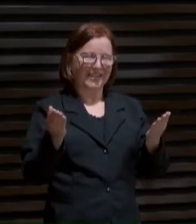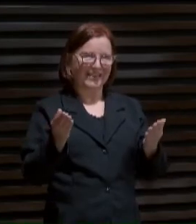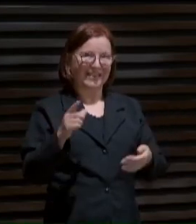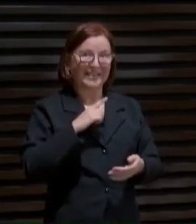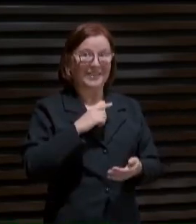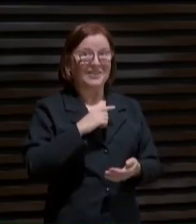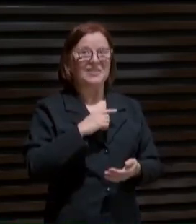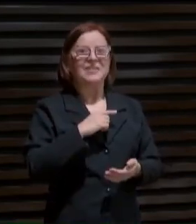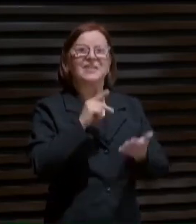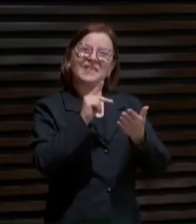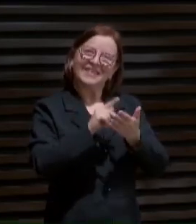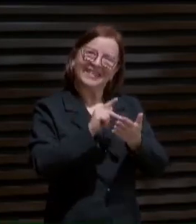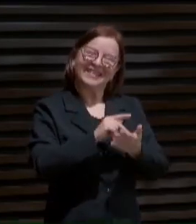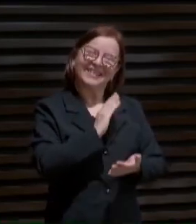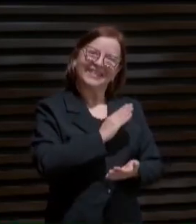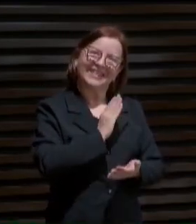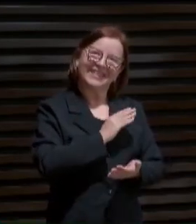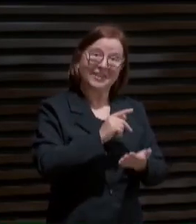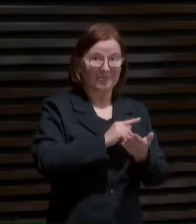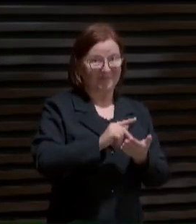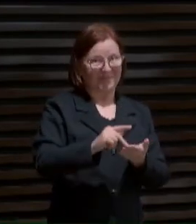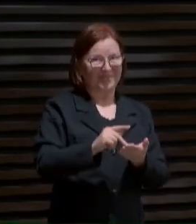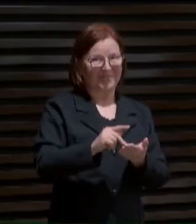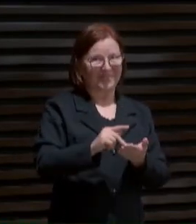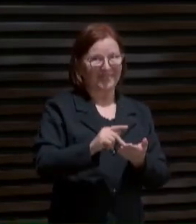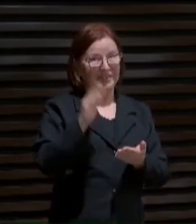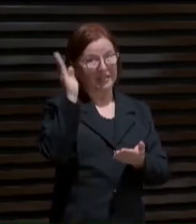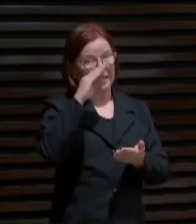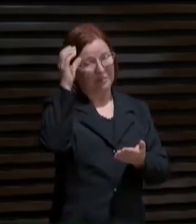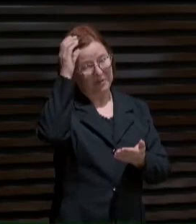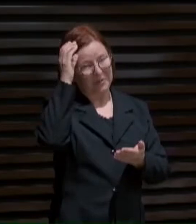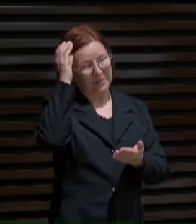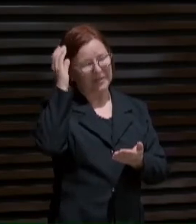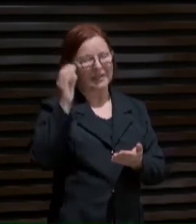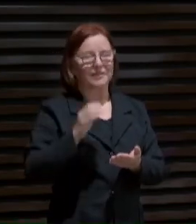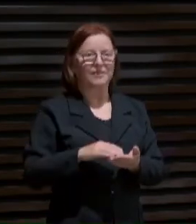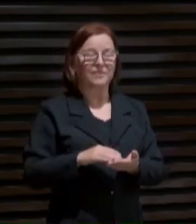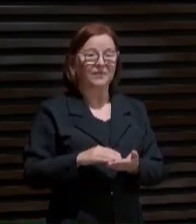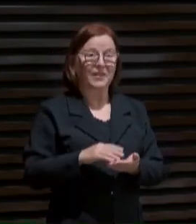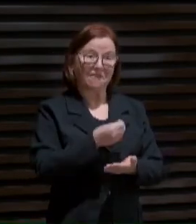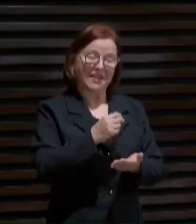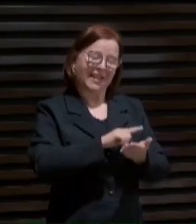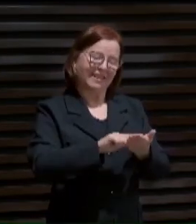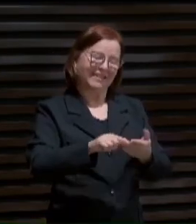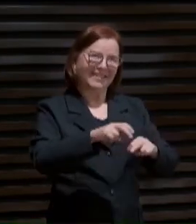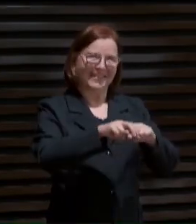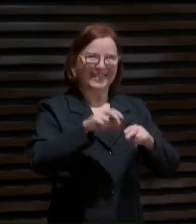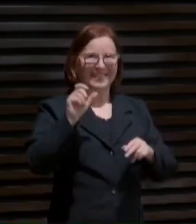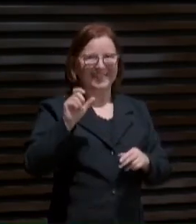verdadeiro coração que é um coração purificado da má consciência que é uma vida lavada pela palavra